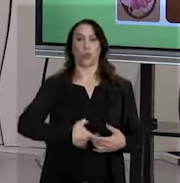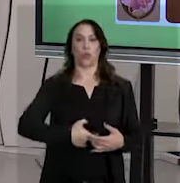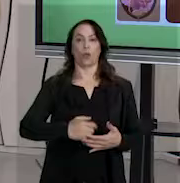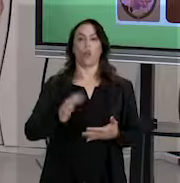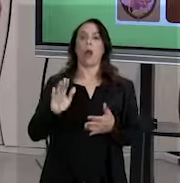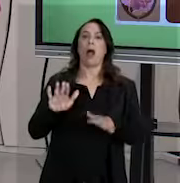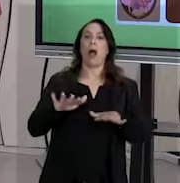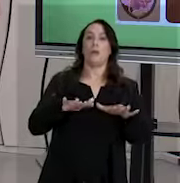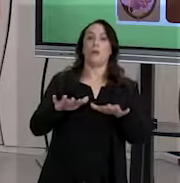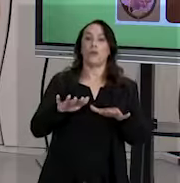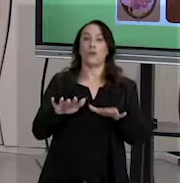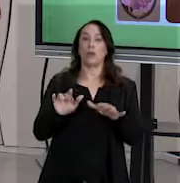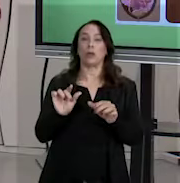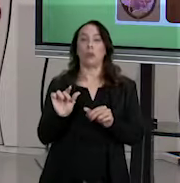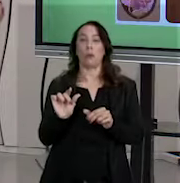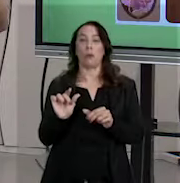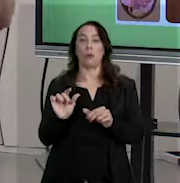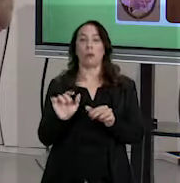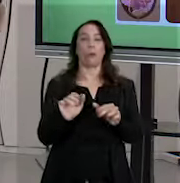não consegue